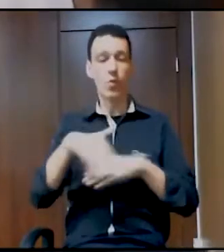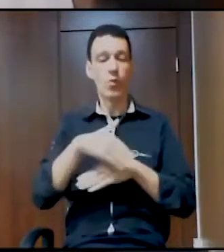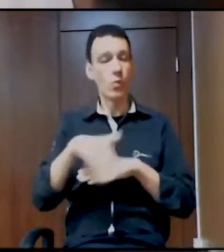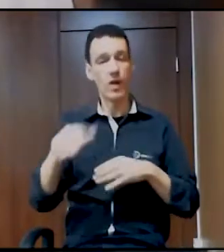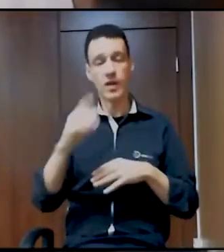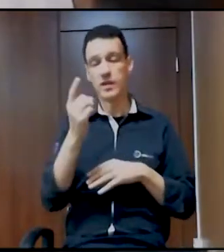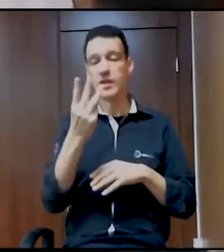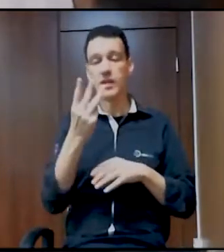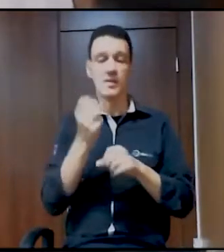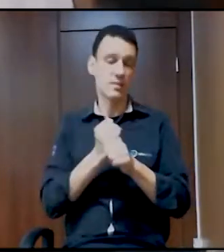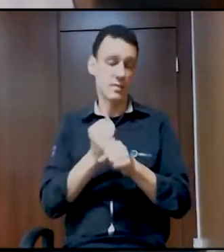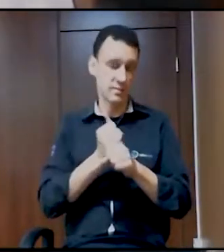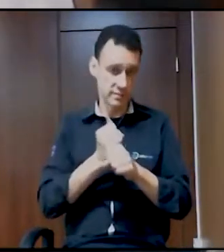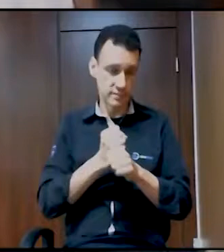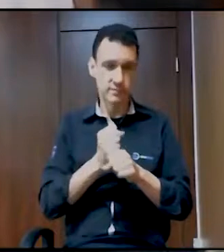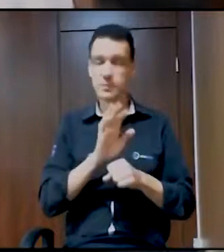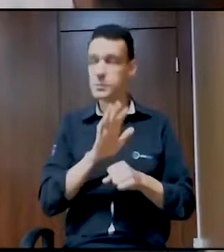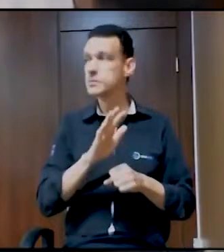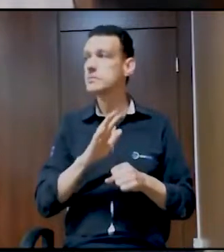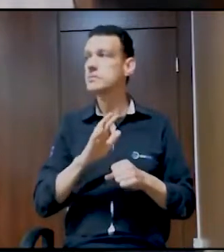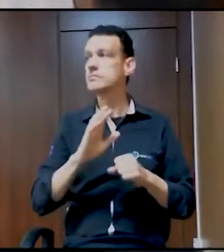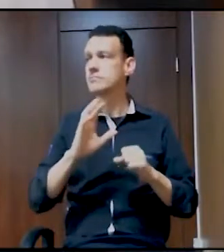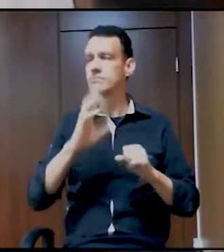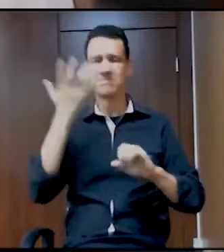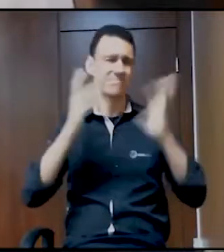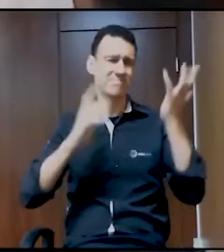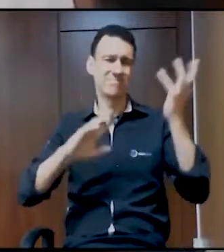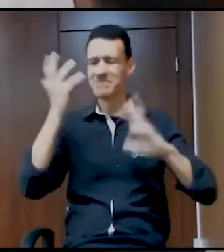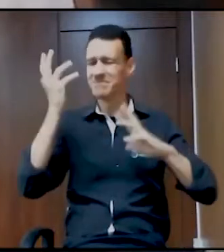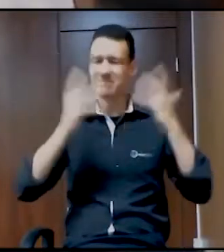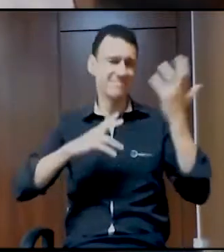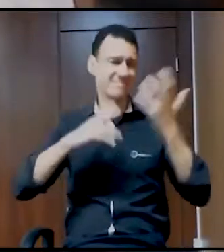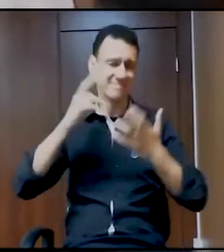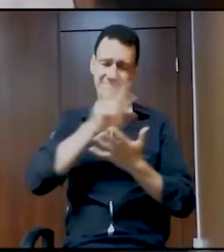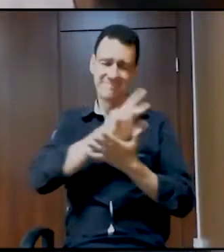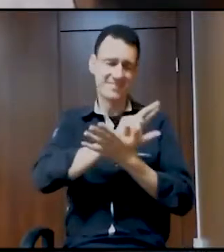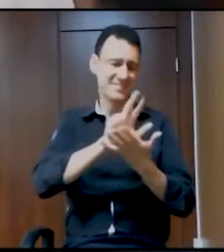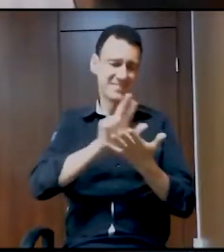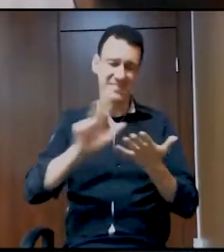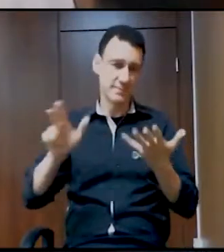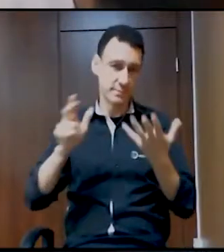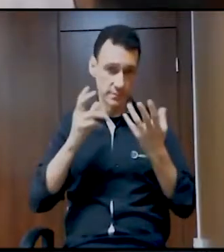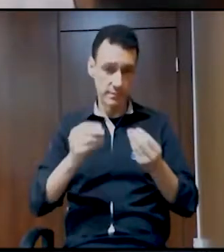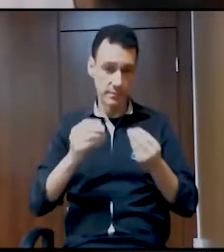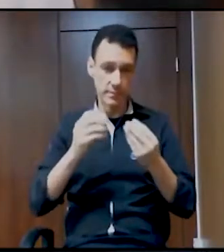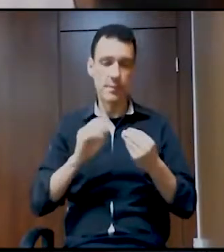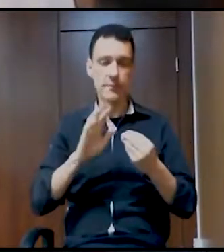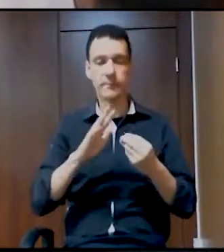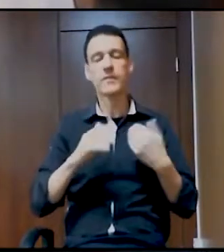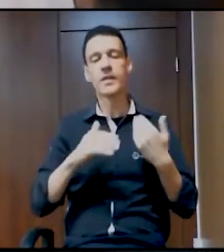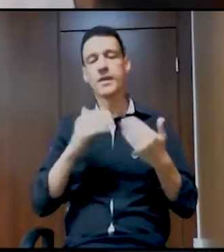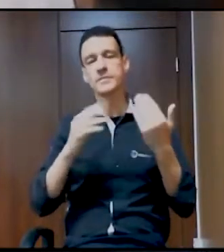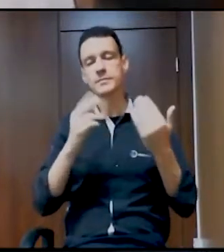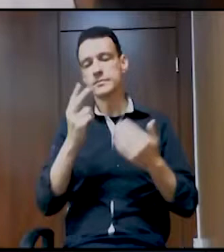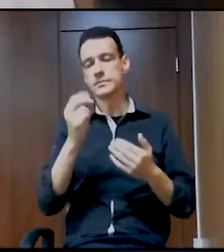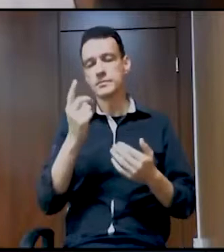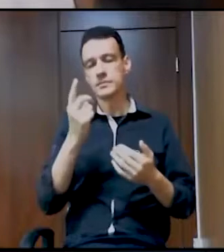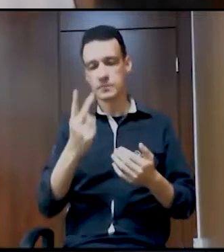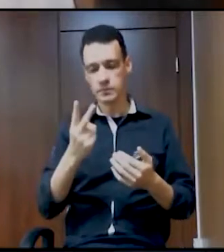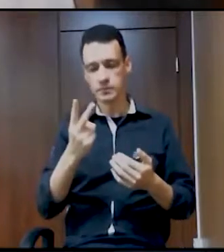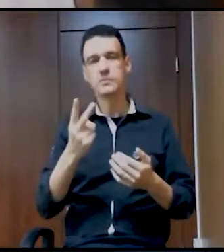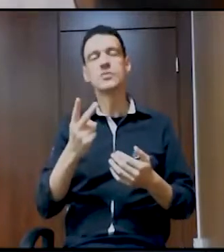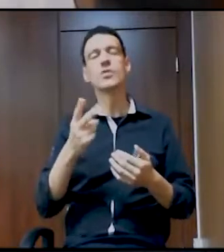anos e aconteceram várias coisas. E depois eu fui, em 2012, morar na